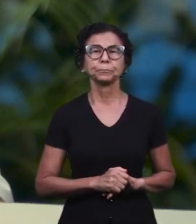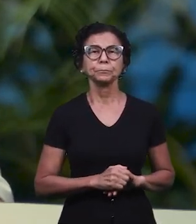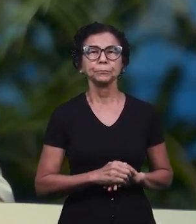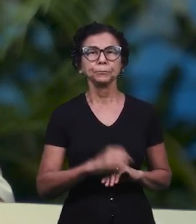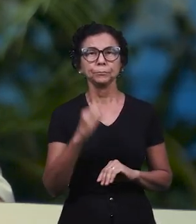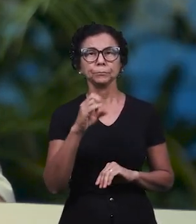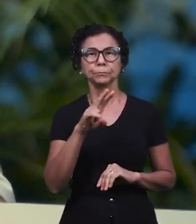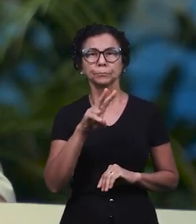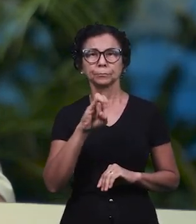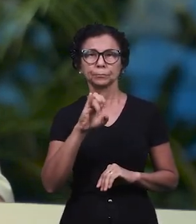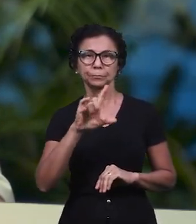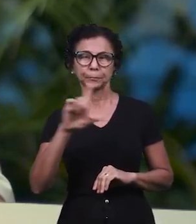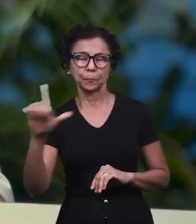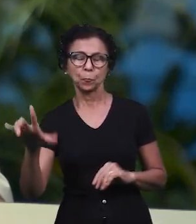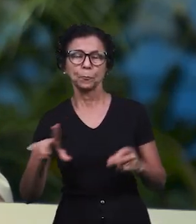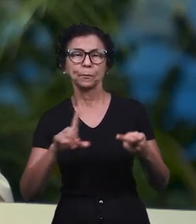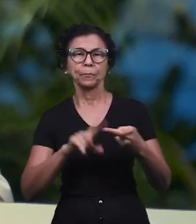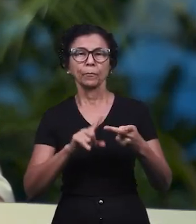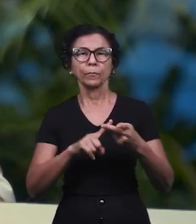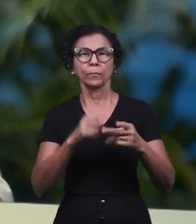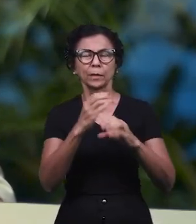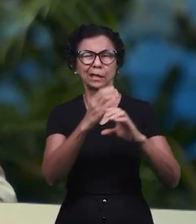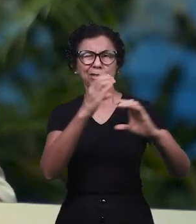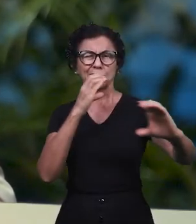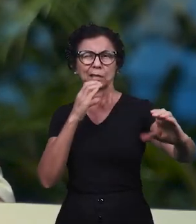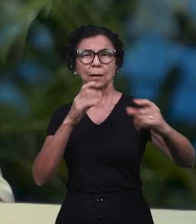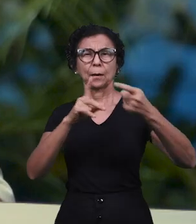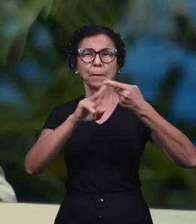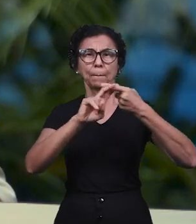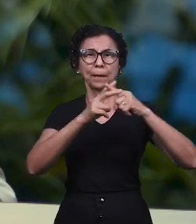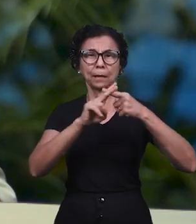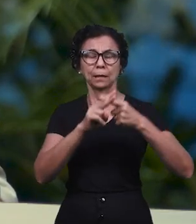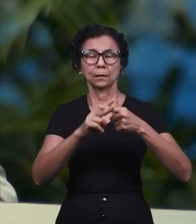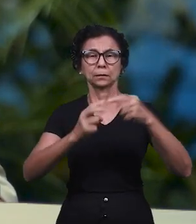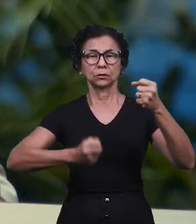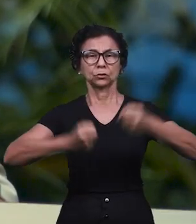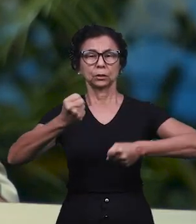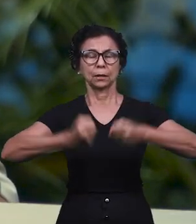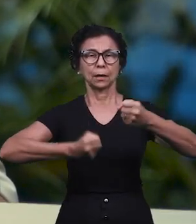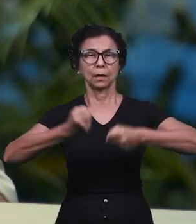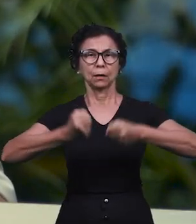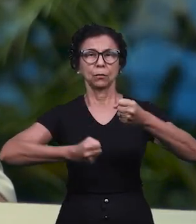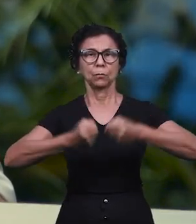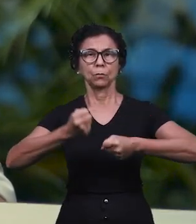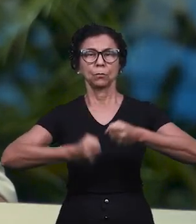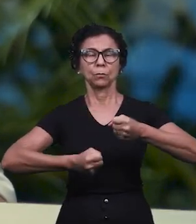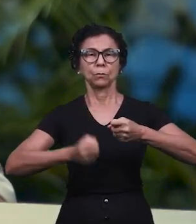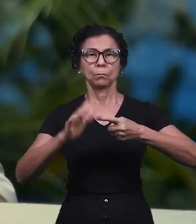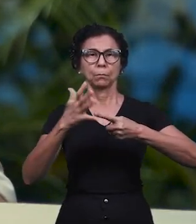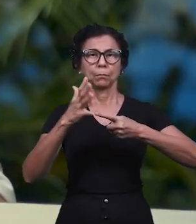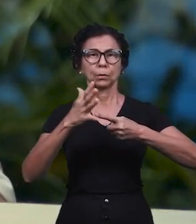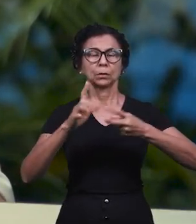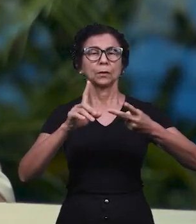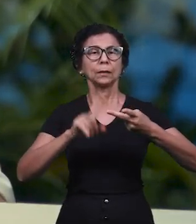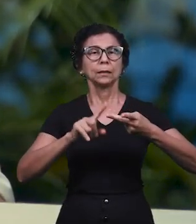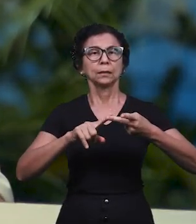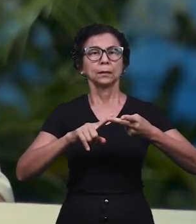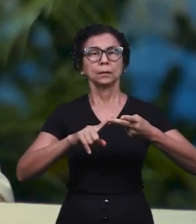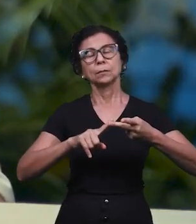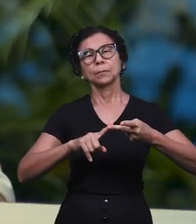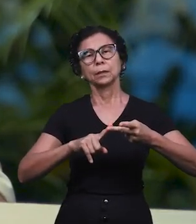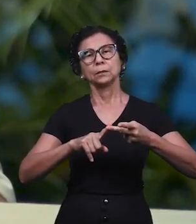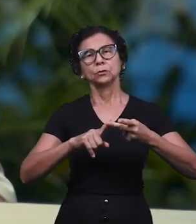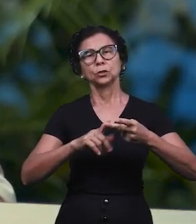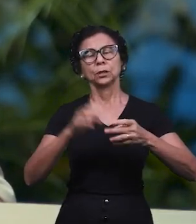Engenharia Mecânica, que abre em 2 engenharias, tem a Mecânica de Automóveis e a Engenharia Mecânica e de